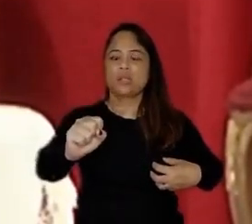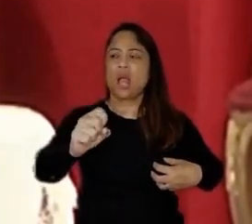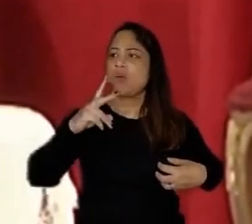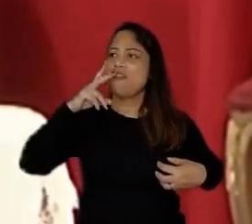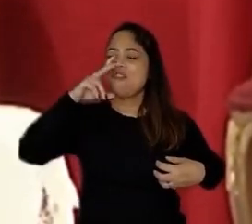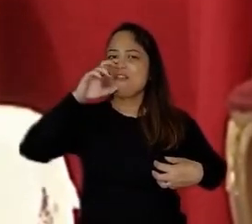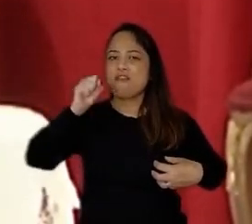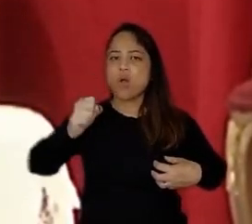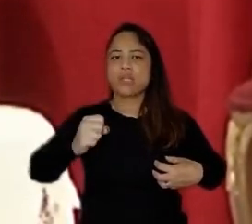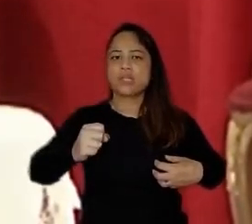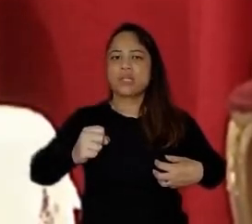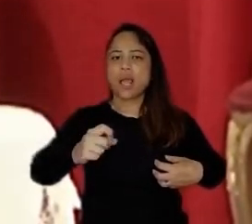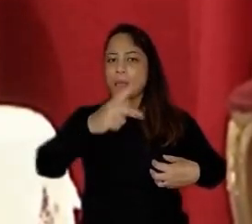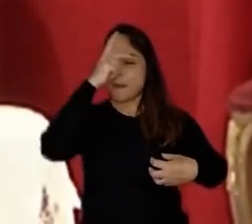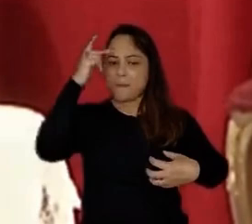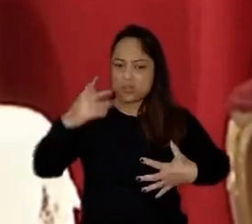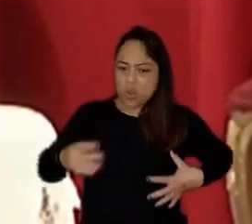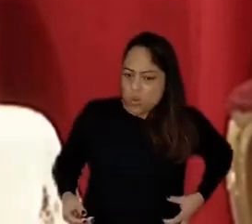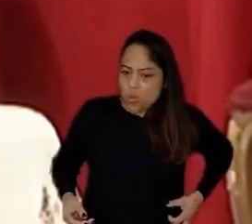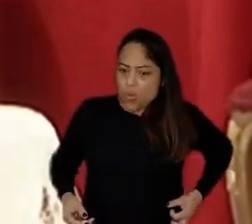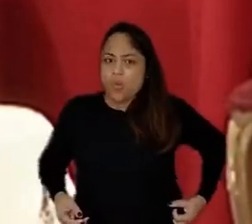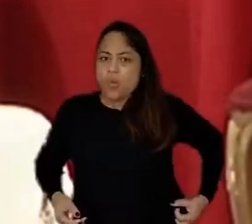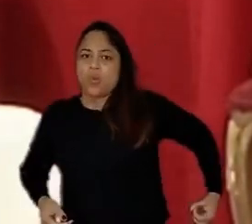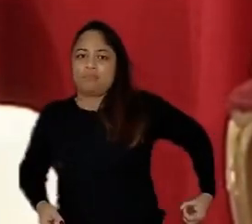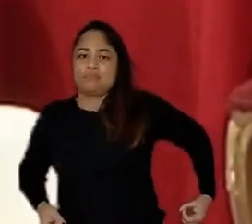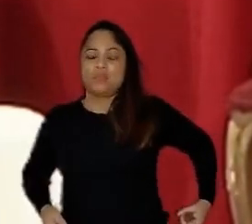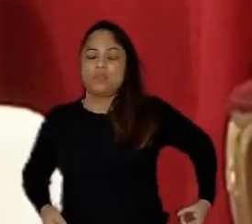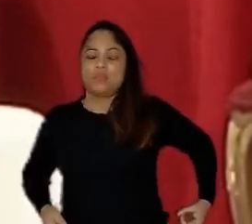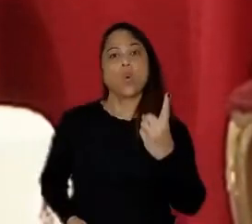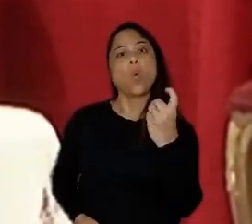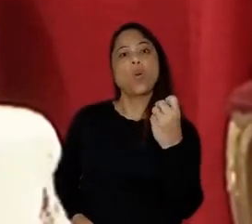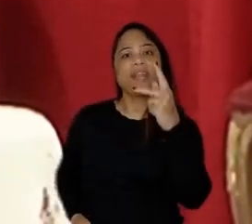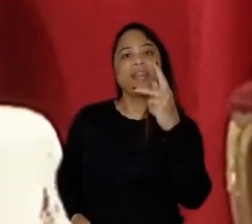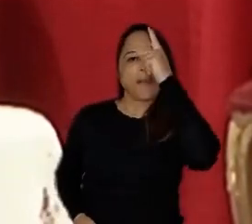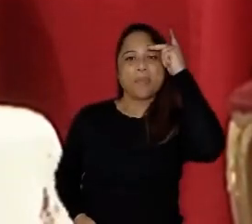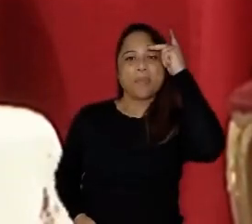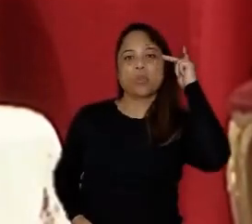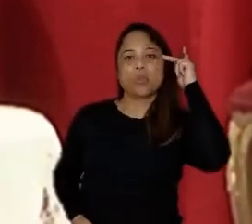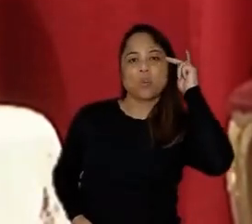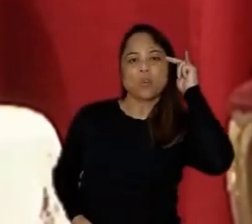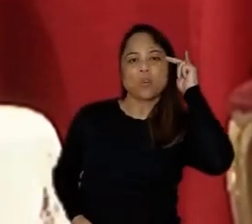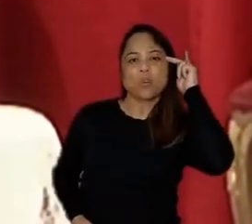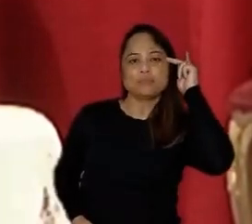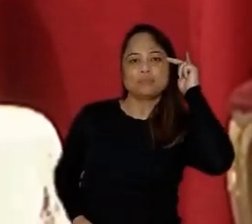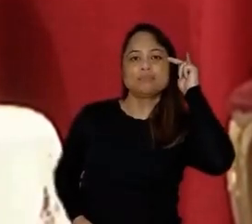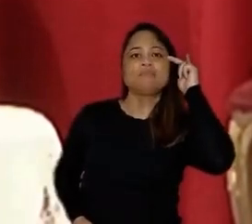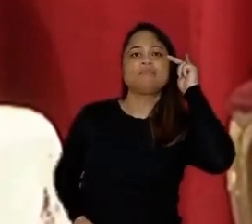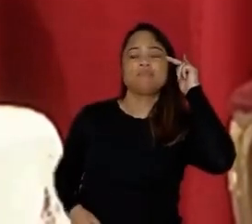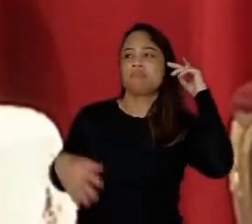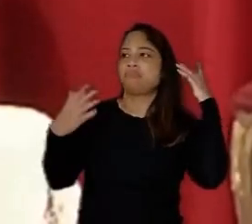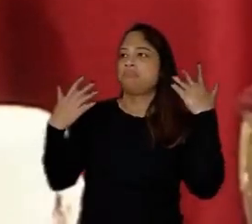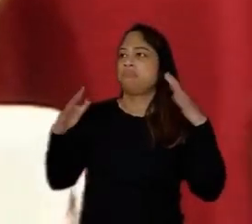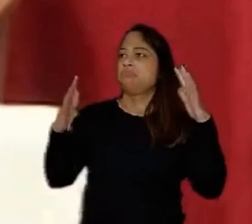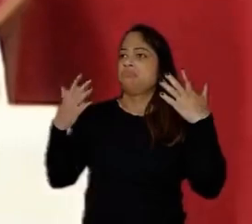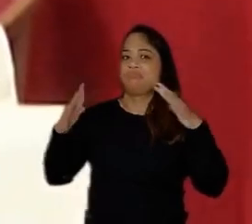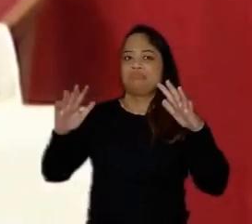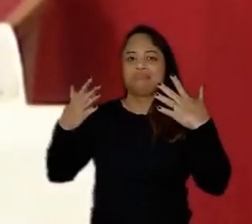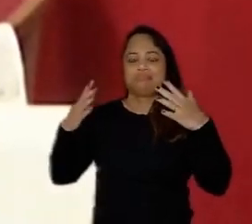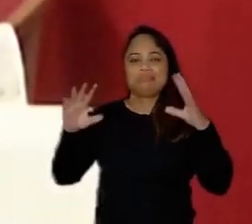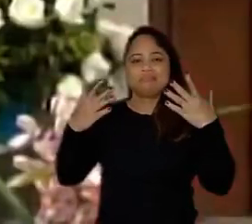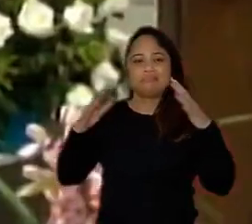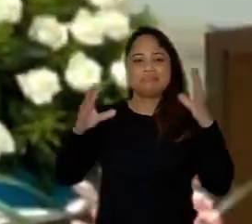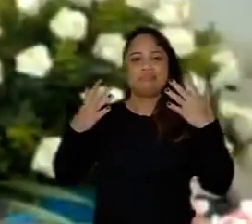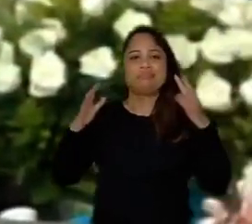costas, para uma pessoa só. Olha aqui, para uma